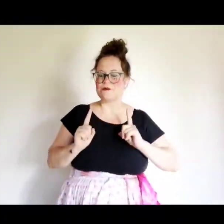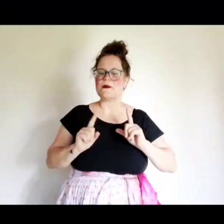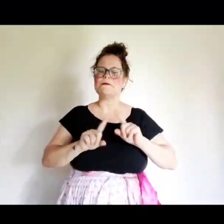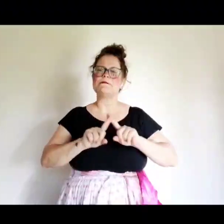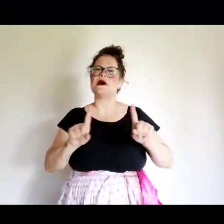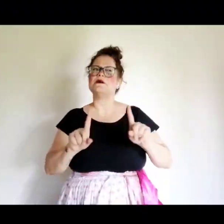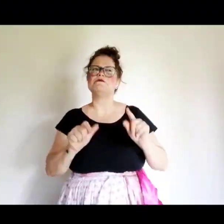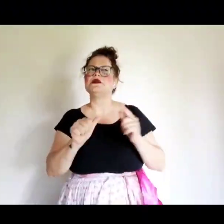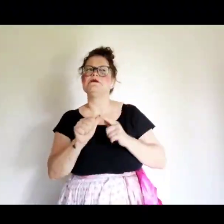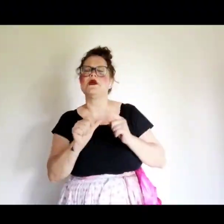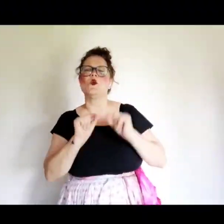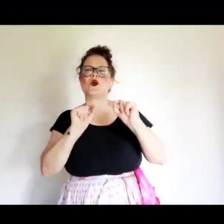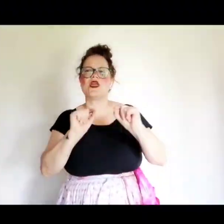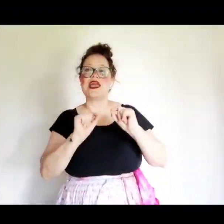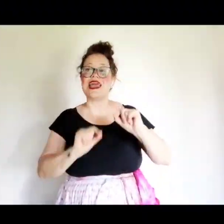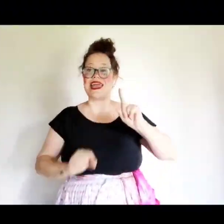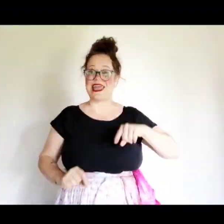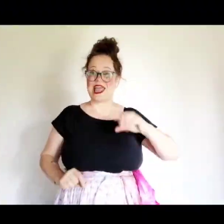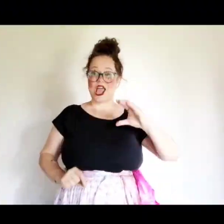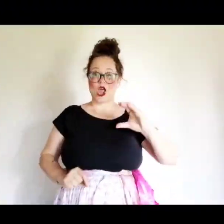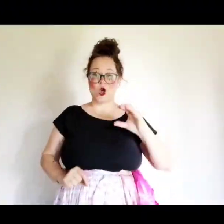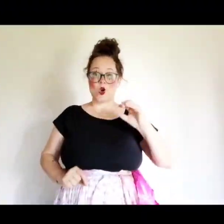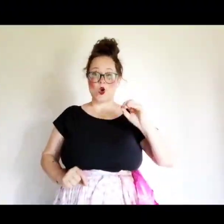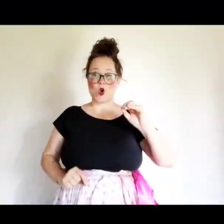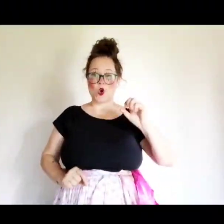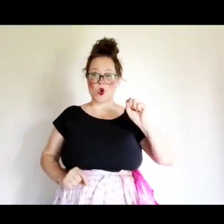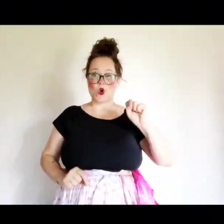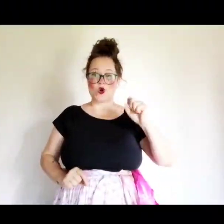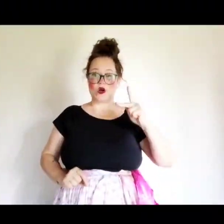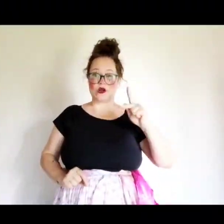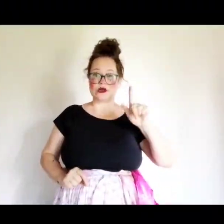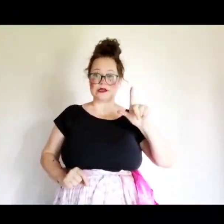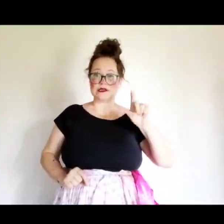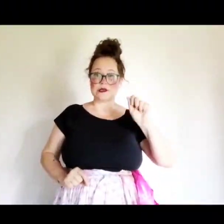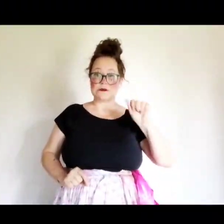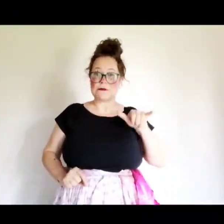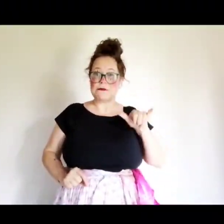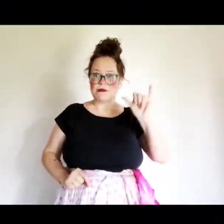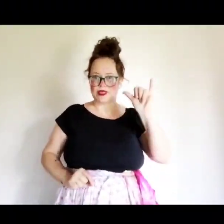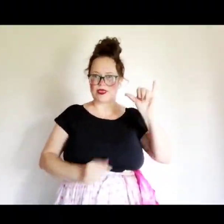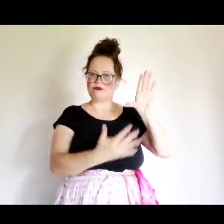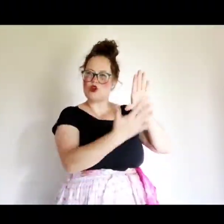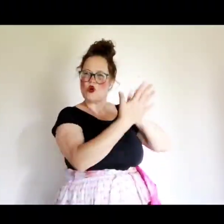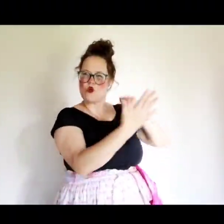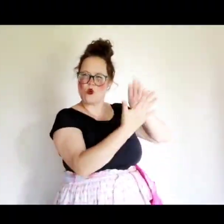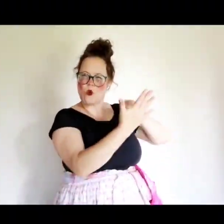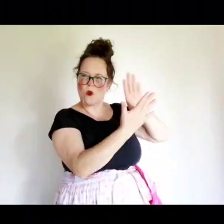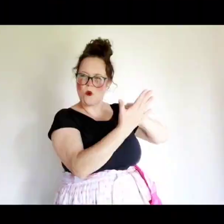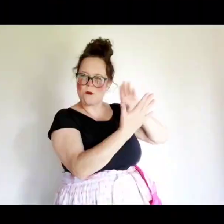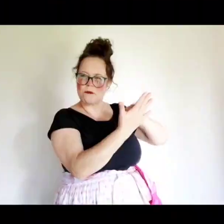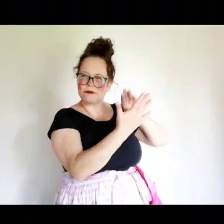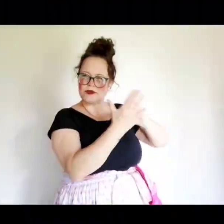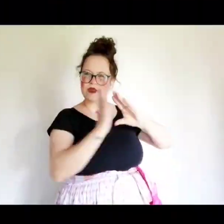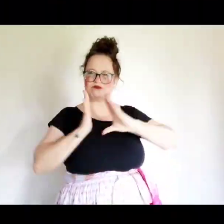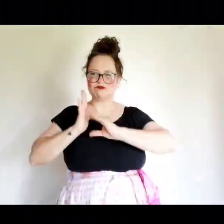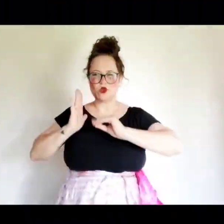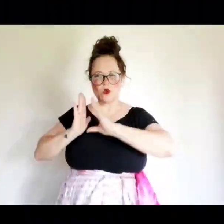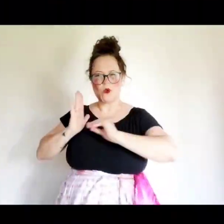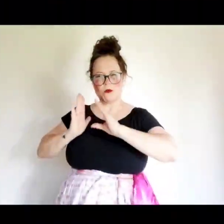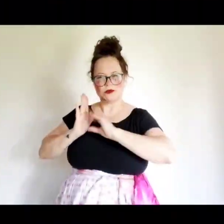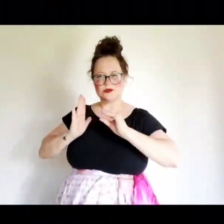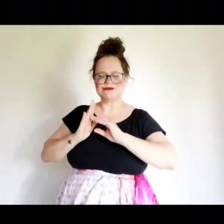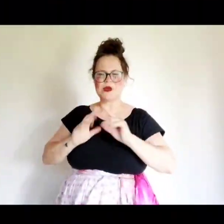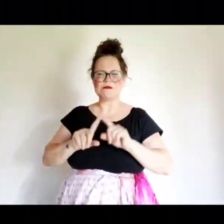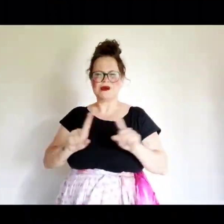era ser um cosplay, eu ia ser a Emília. Depois surgiu essa ideia de que não é